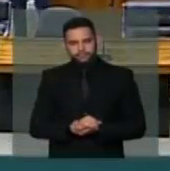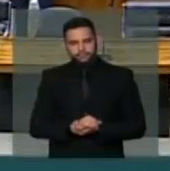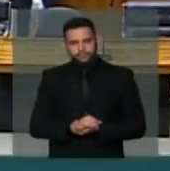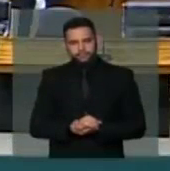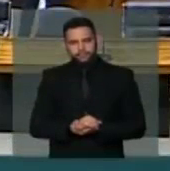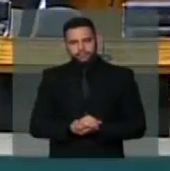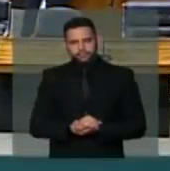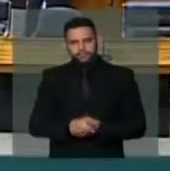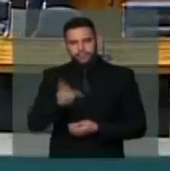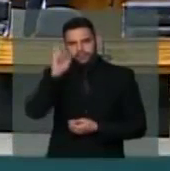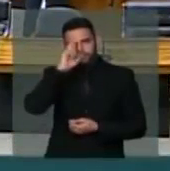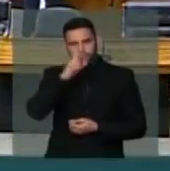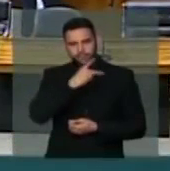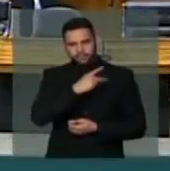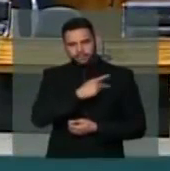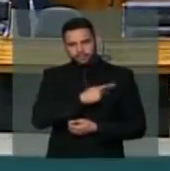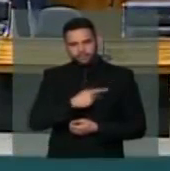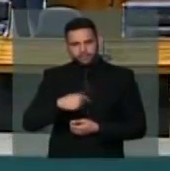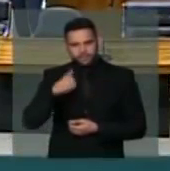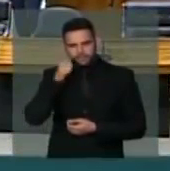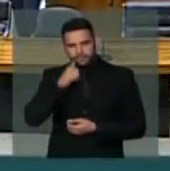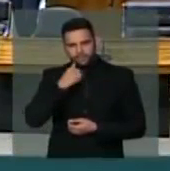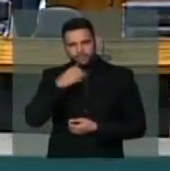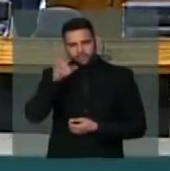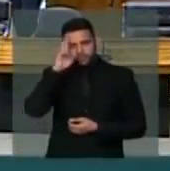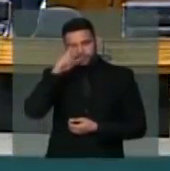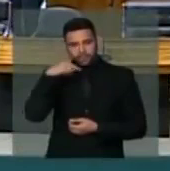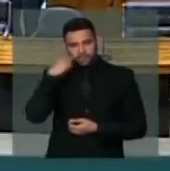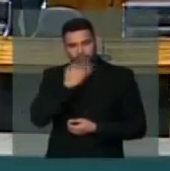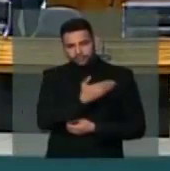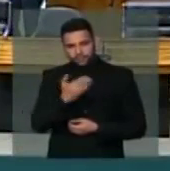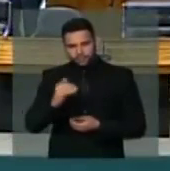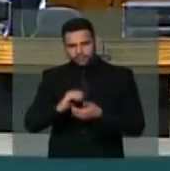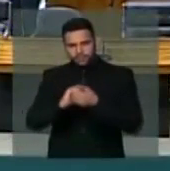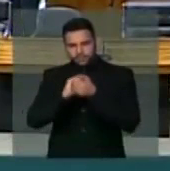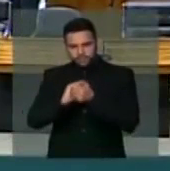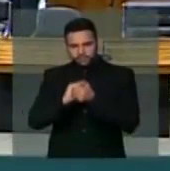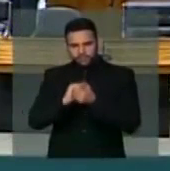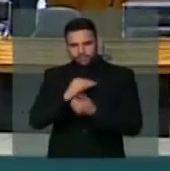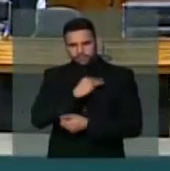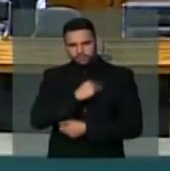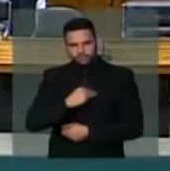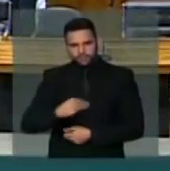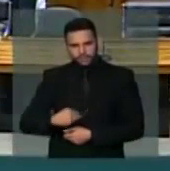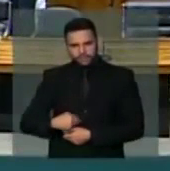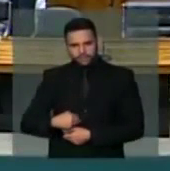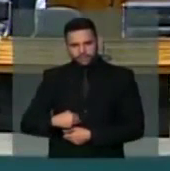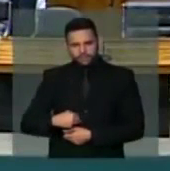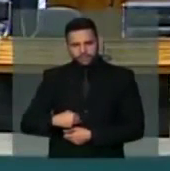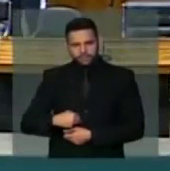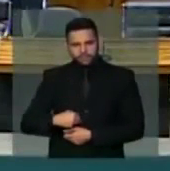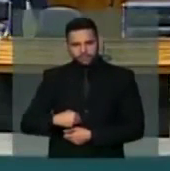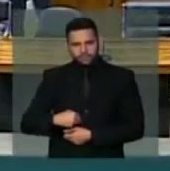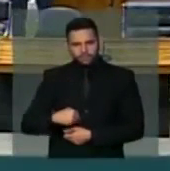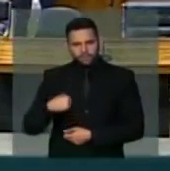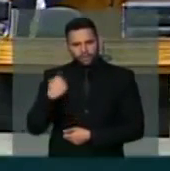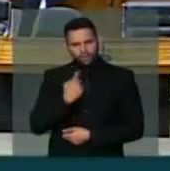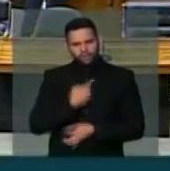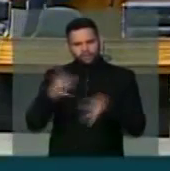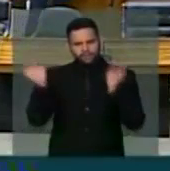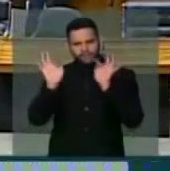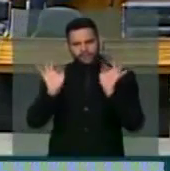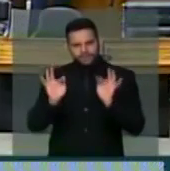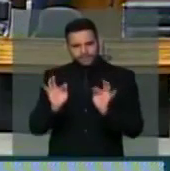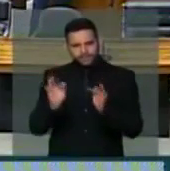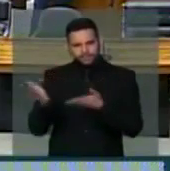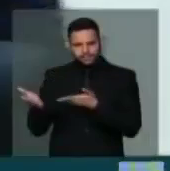Senhora presidenta, senhores deputados, quero saudar a nossa ministra, dizer da nossa felicidade de